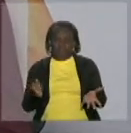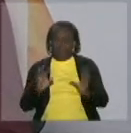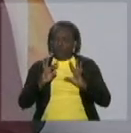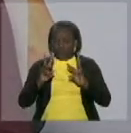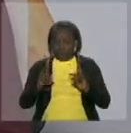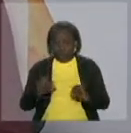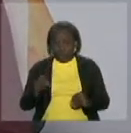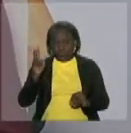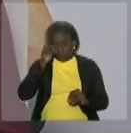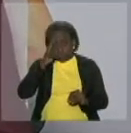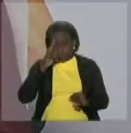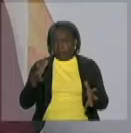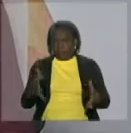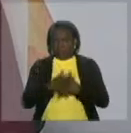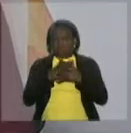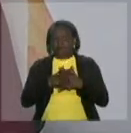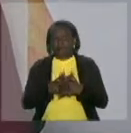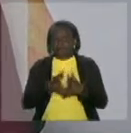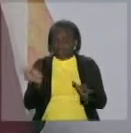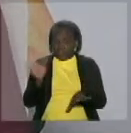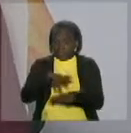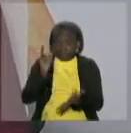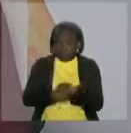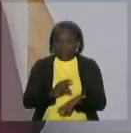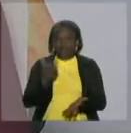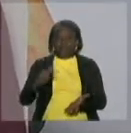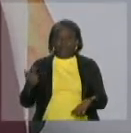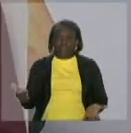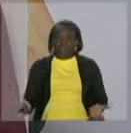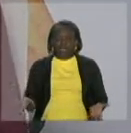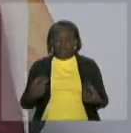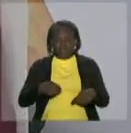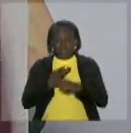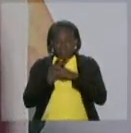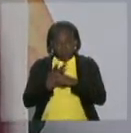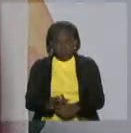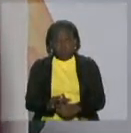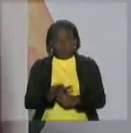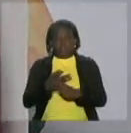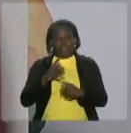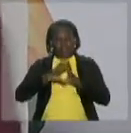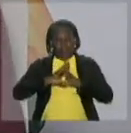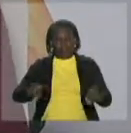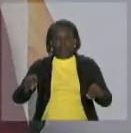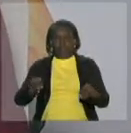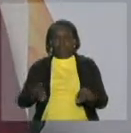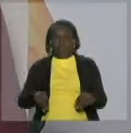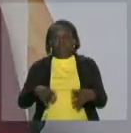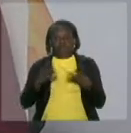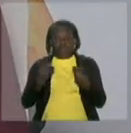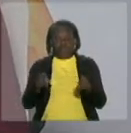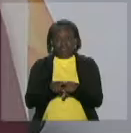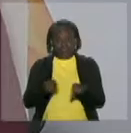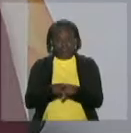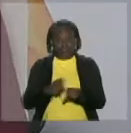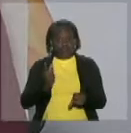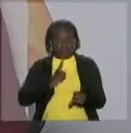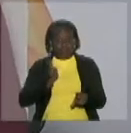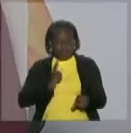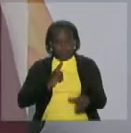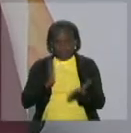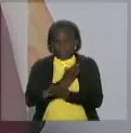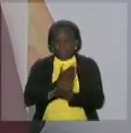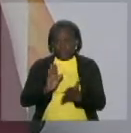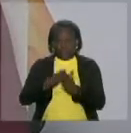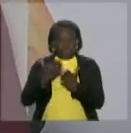Então, todos esses entraves para a efetiva inclusão é o que nós estamos buscando superar. E muito